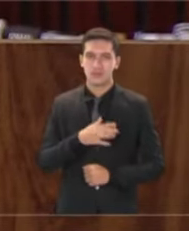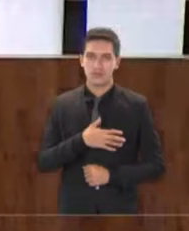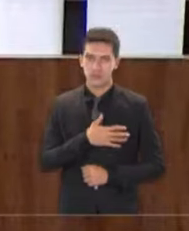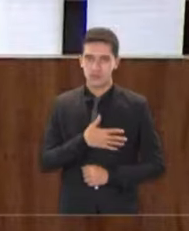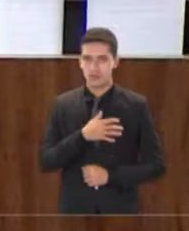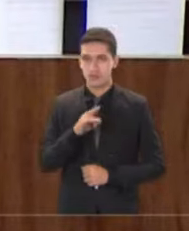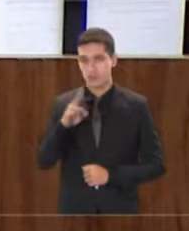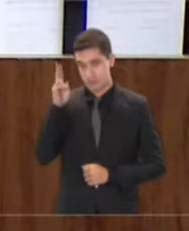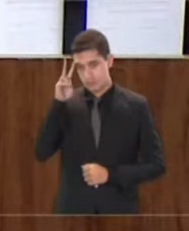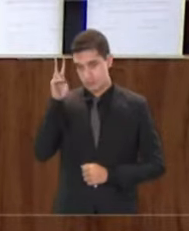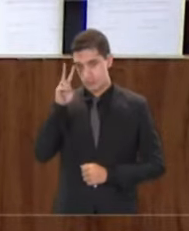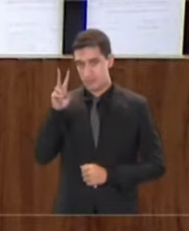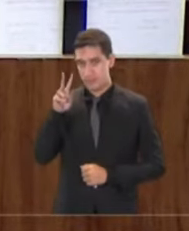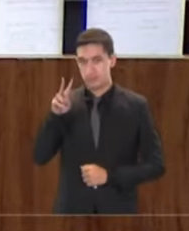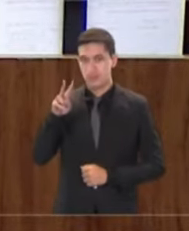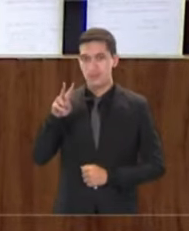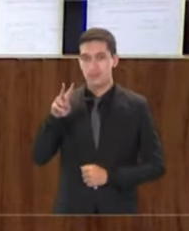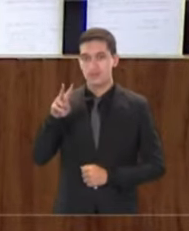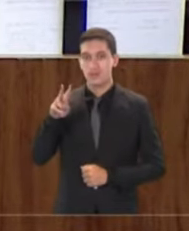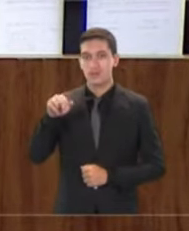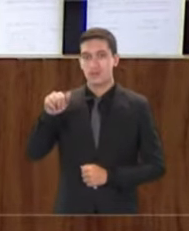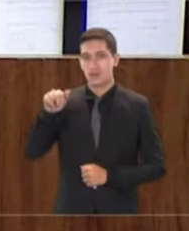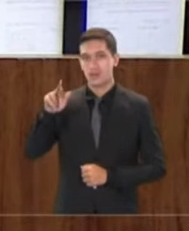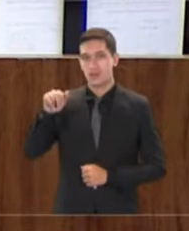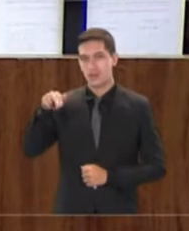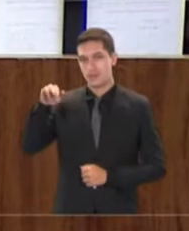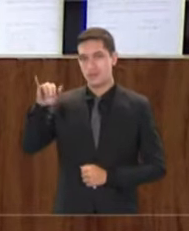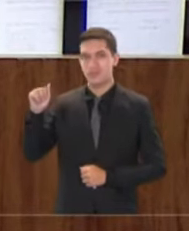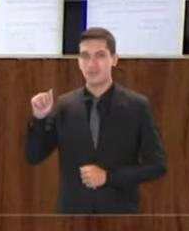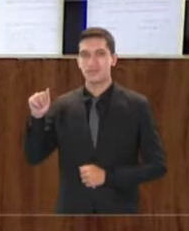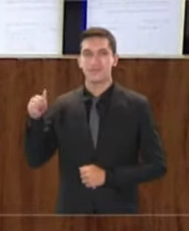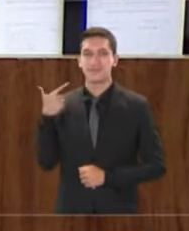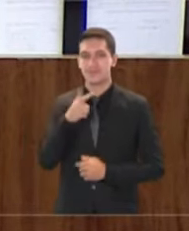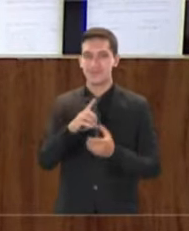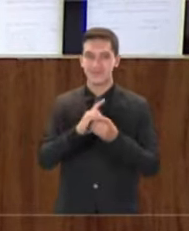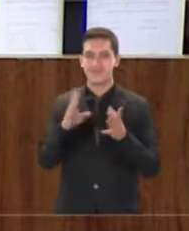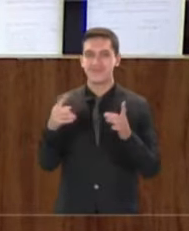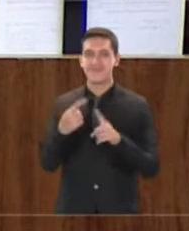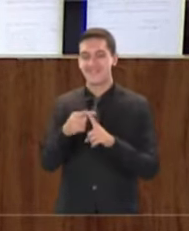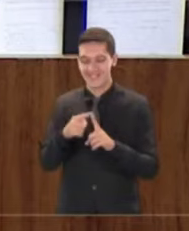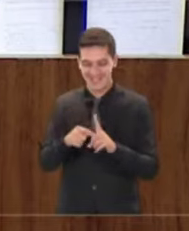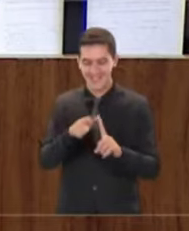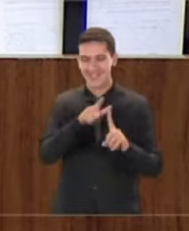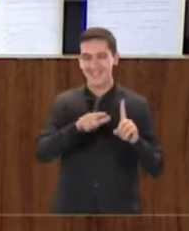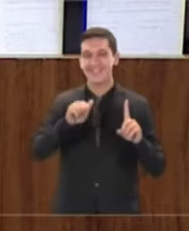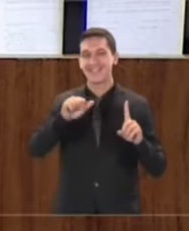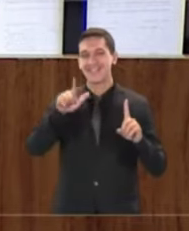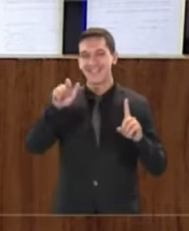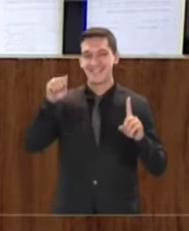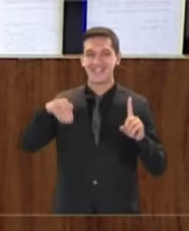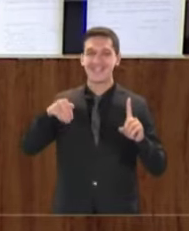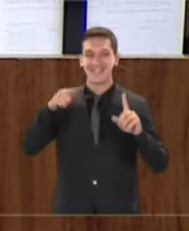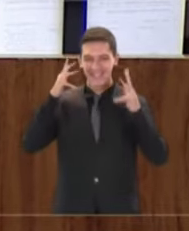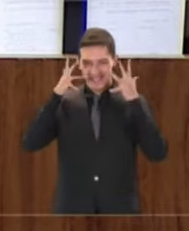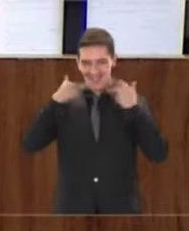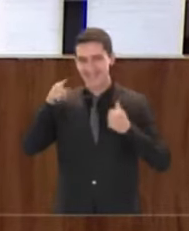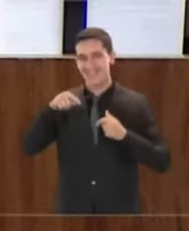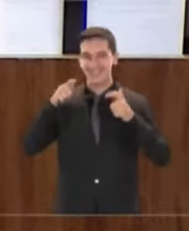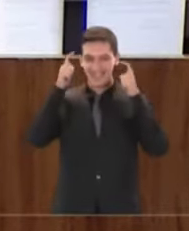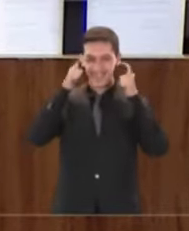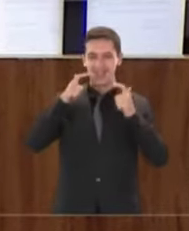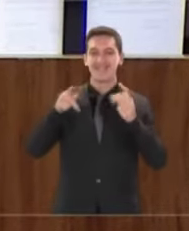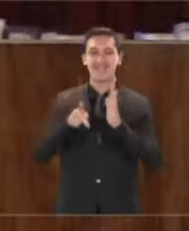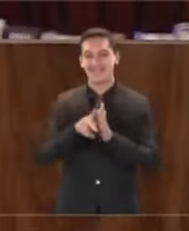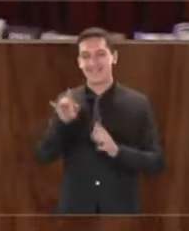só de lembrar que em Nárnia não há democracia, porque Aslan, que é o leão, que é o rei, só para recordar ao